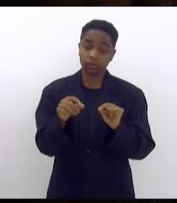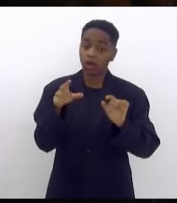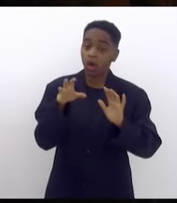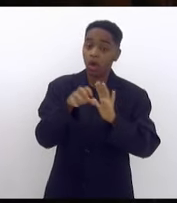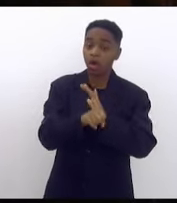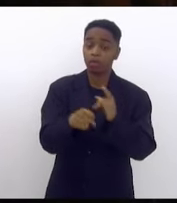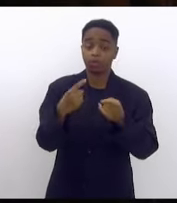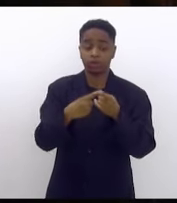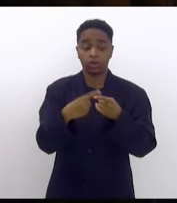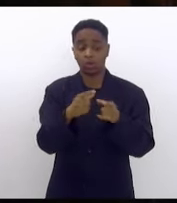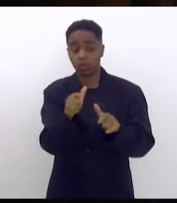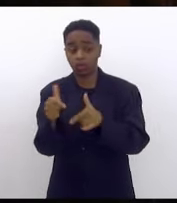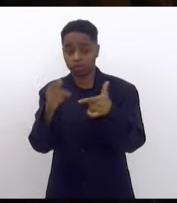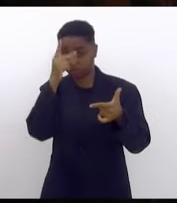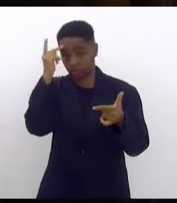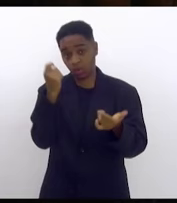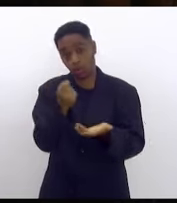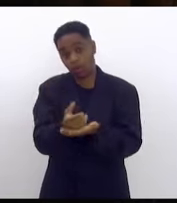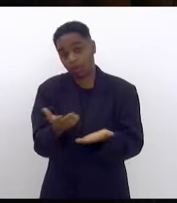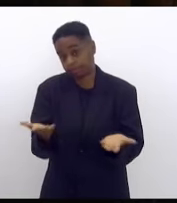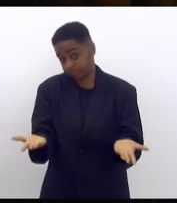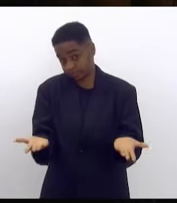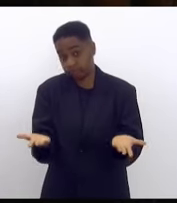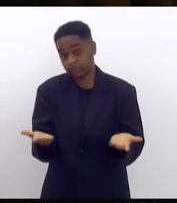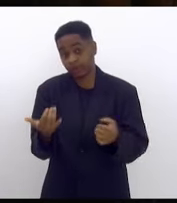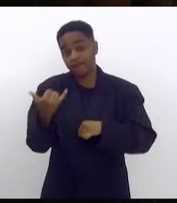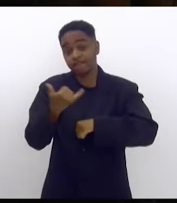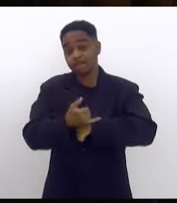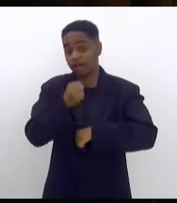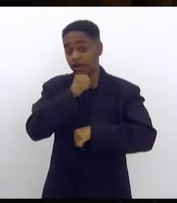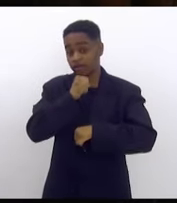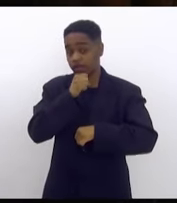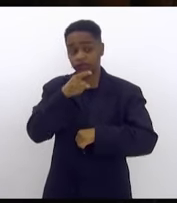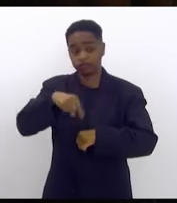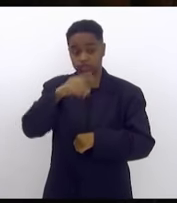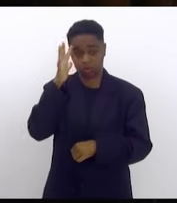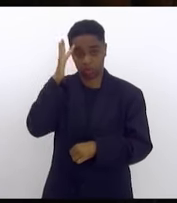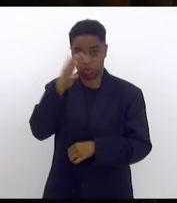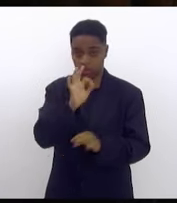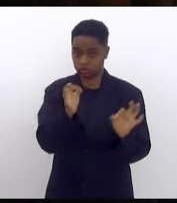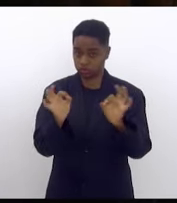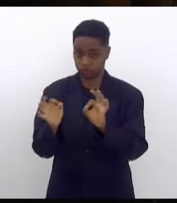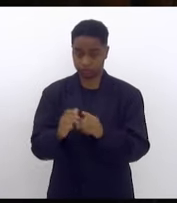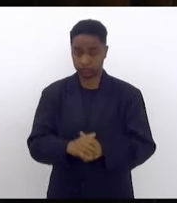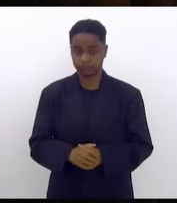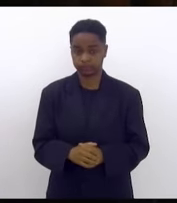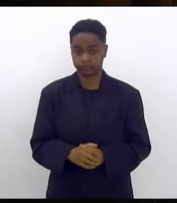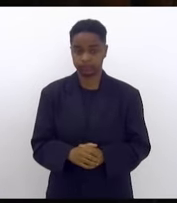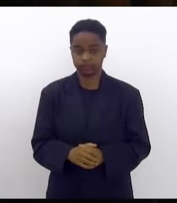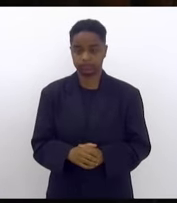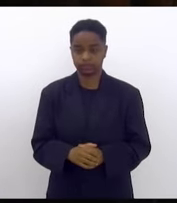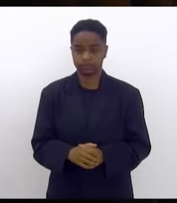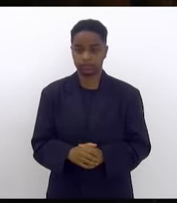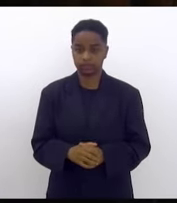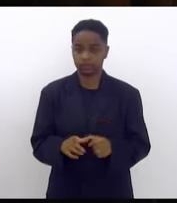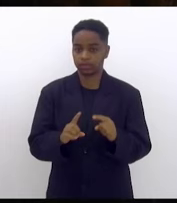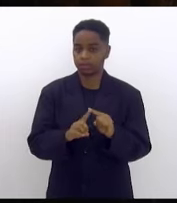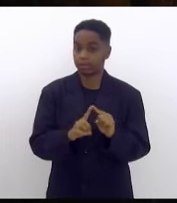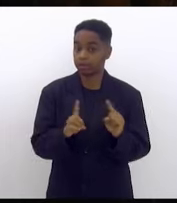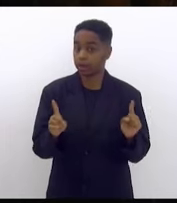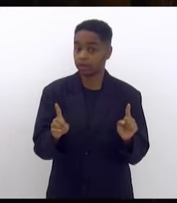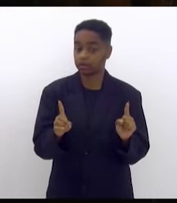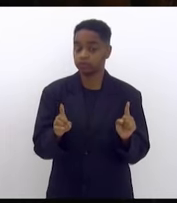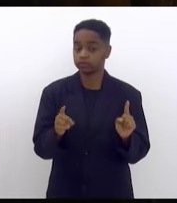quem compre. O tal do ferro velho que ninguém dá jeito. Mas não pode